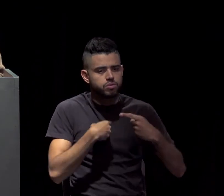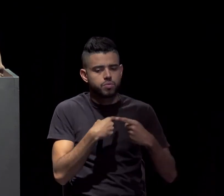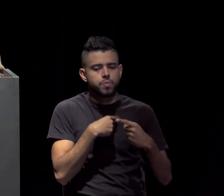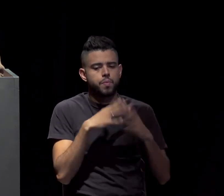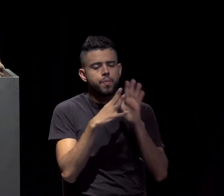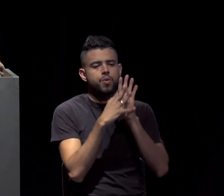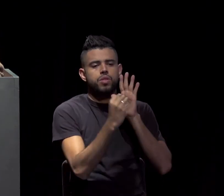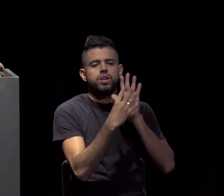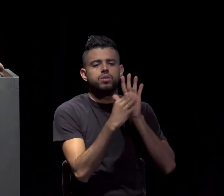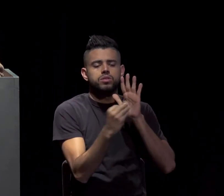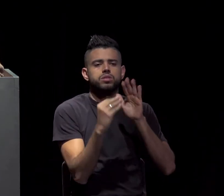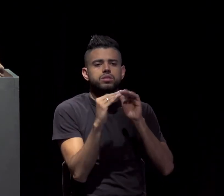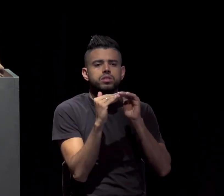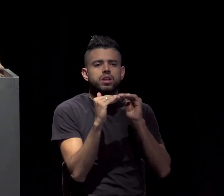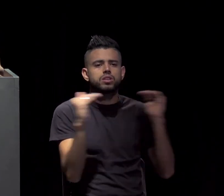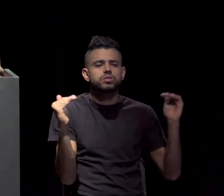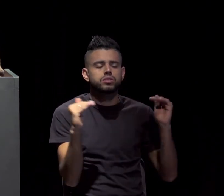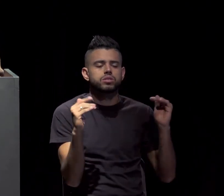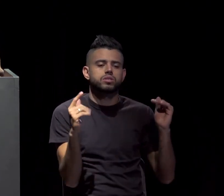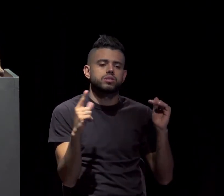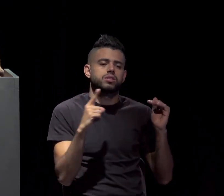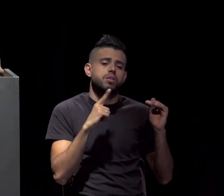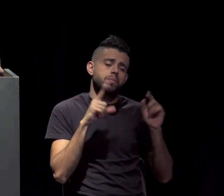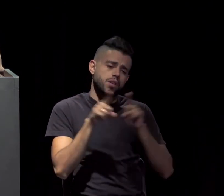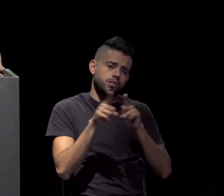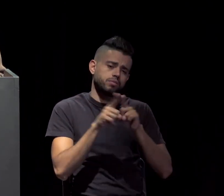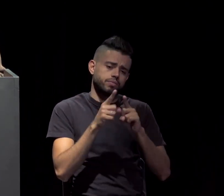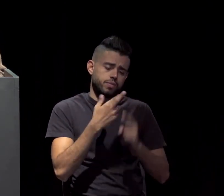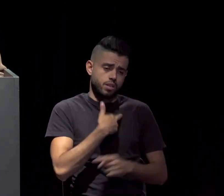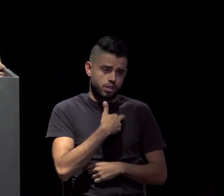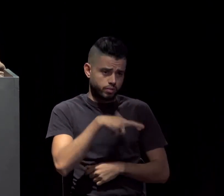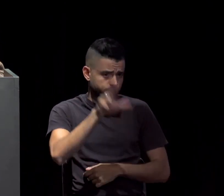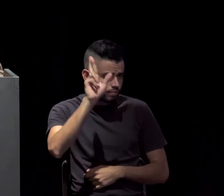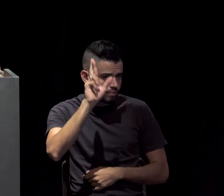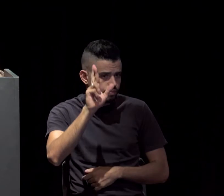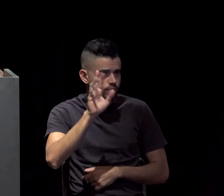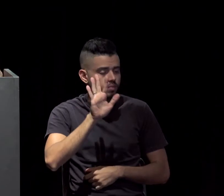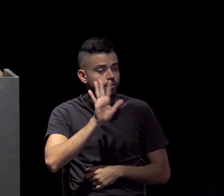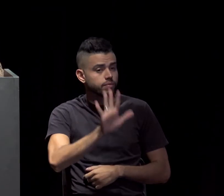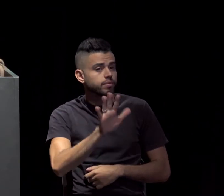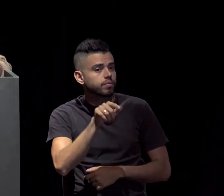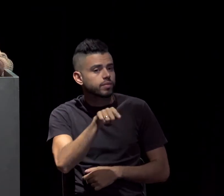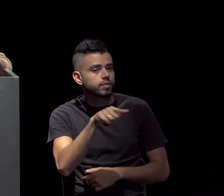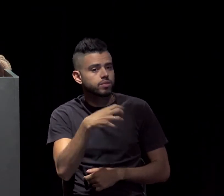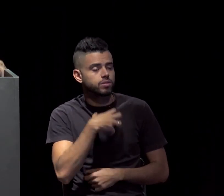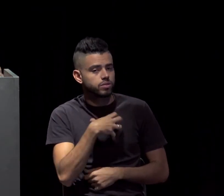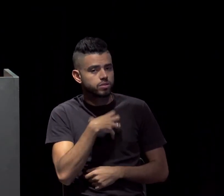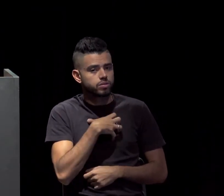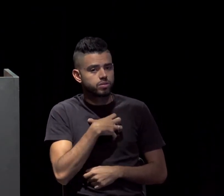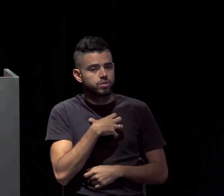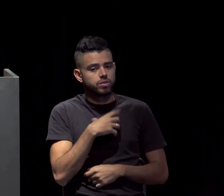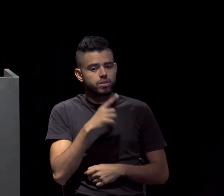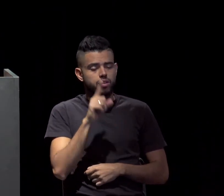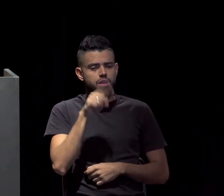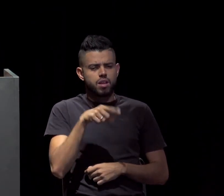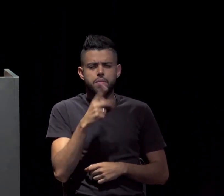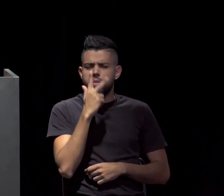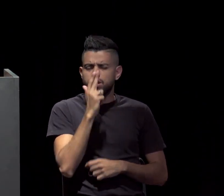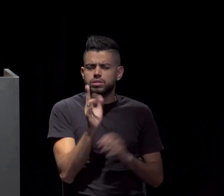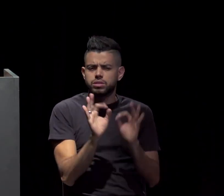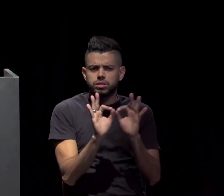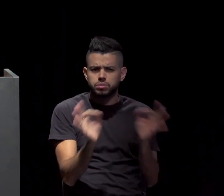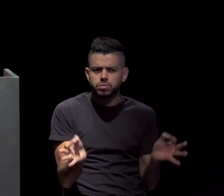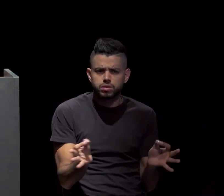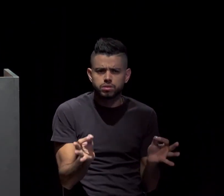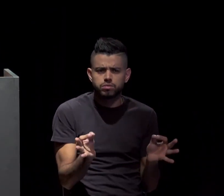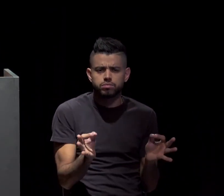estéticos até a reconfiguração de rituais religiosos. E isso, de certa maneira, para um ritual que é, na sua aparência, extremamente simples.